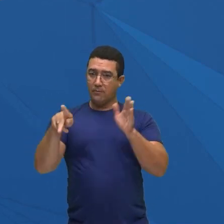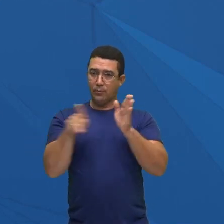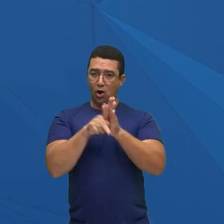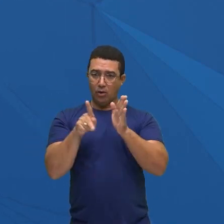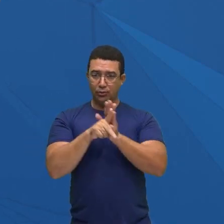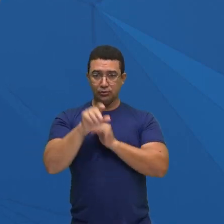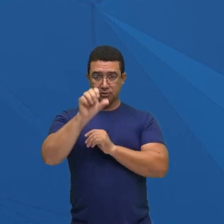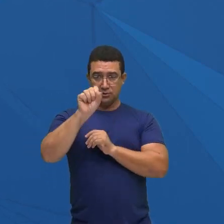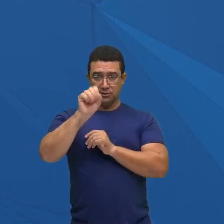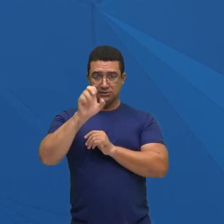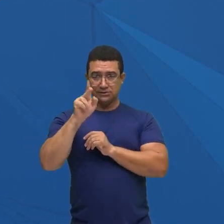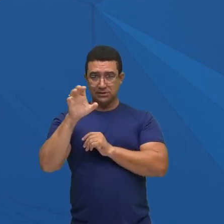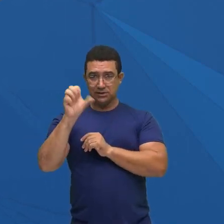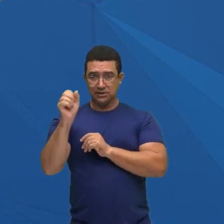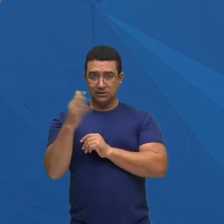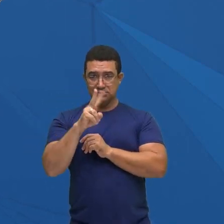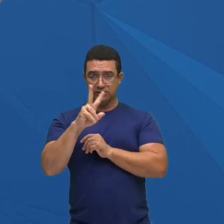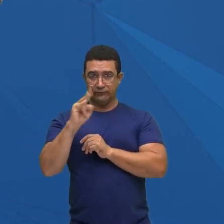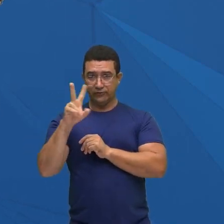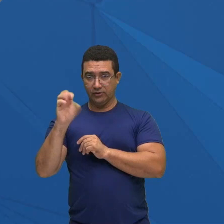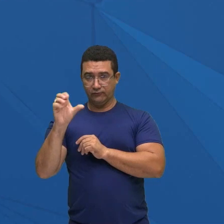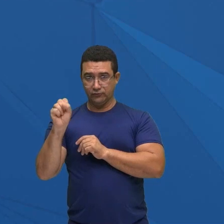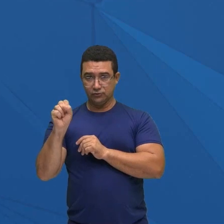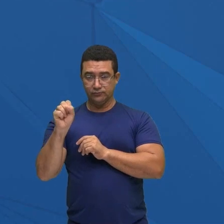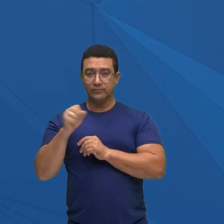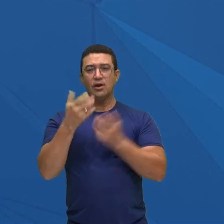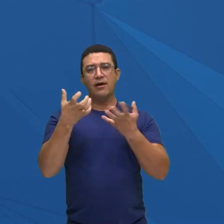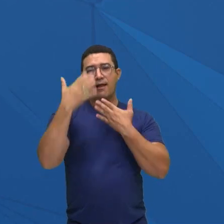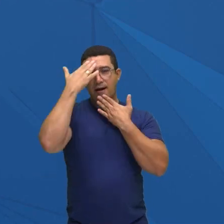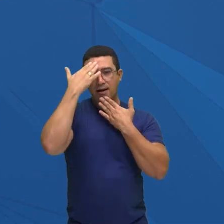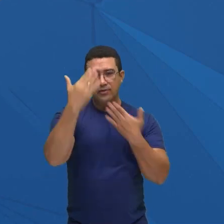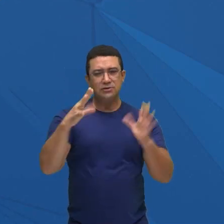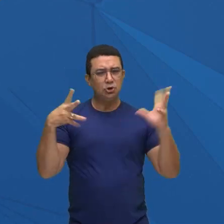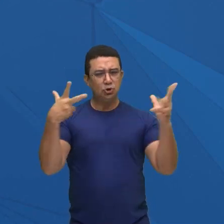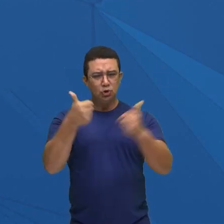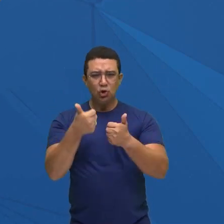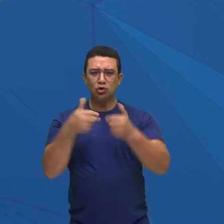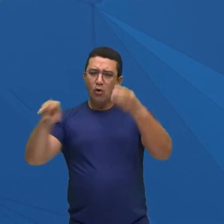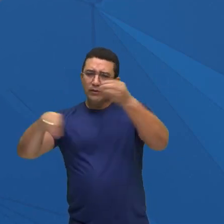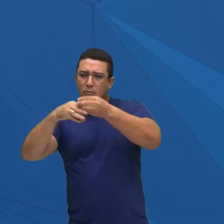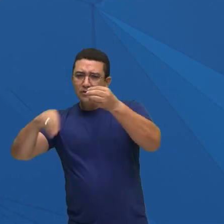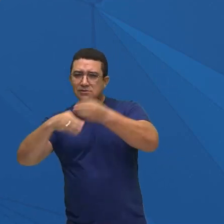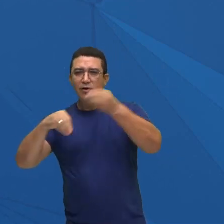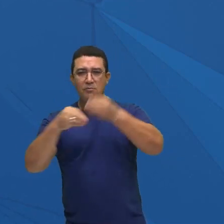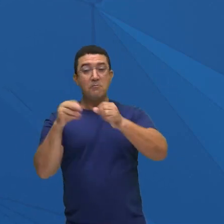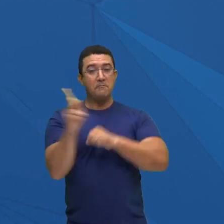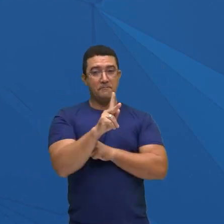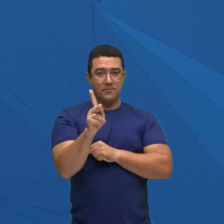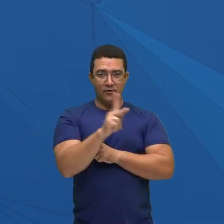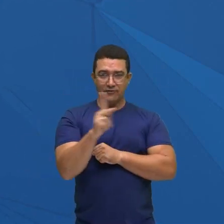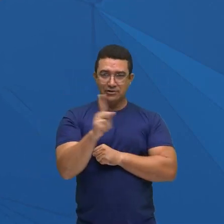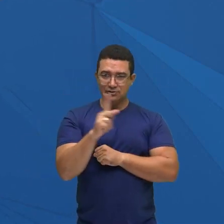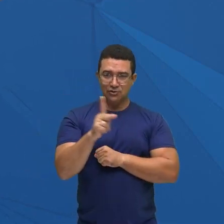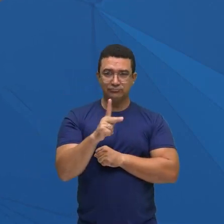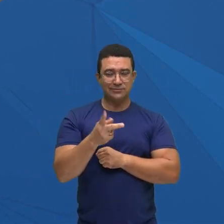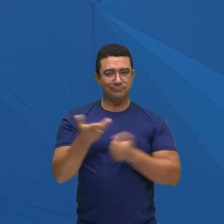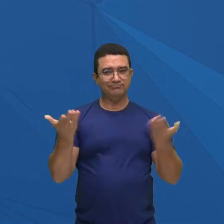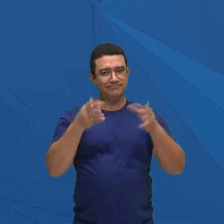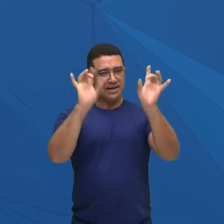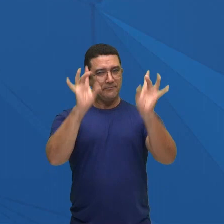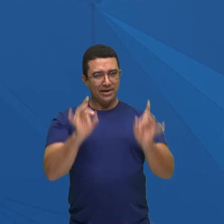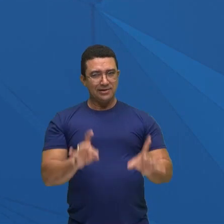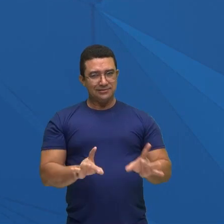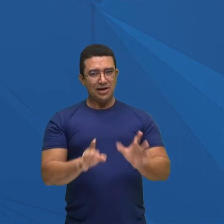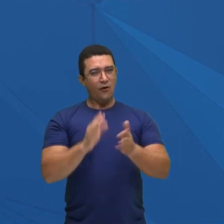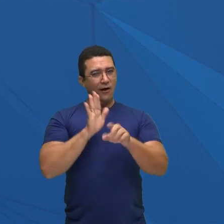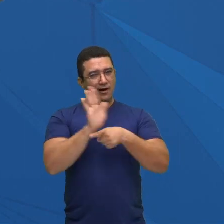bom? Quero agradecer muito a presença do professor Denilson, do professor Wilson e da professora Manuela, enriquecendo ainda mais os conceitos da